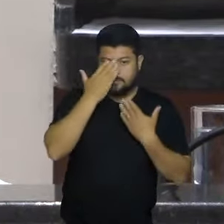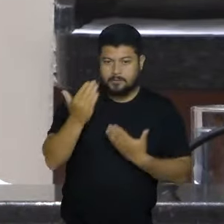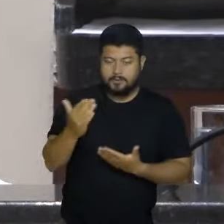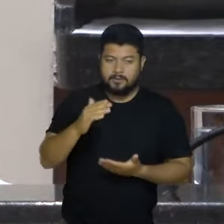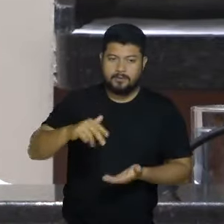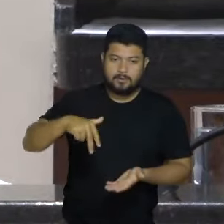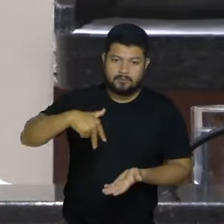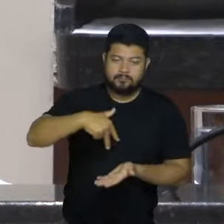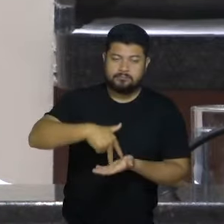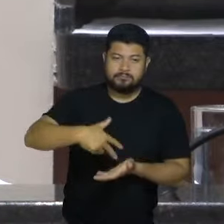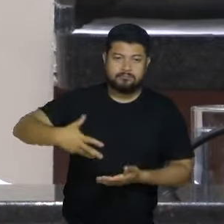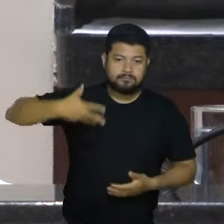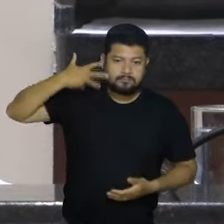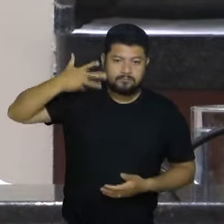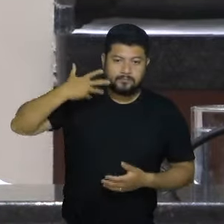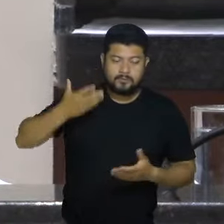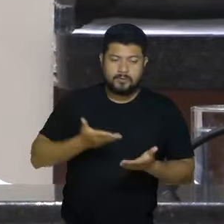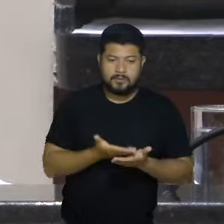que apoiou a realização